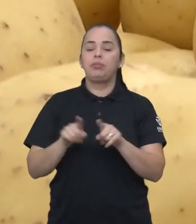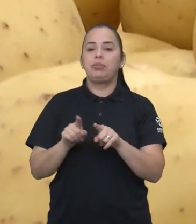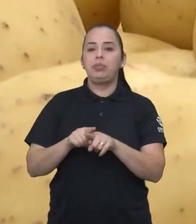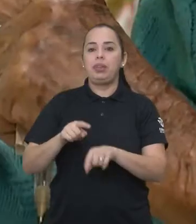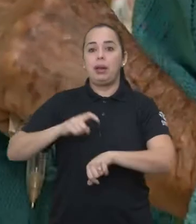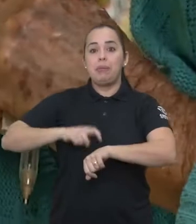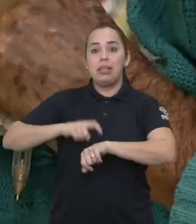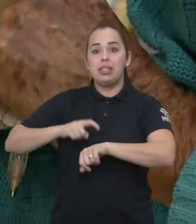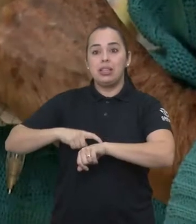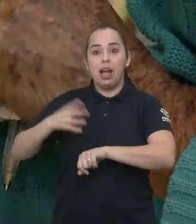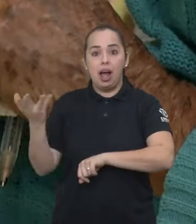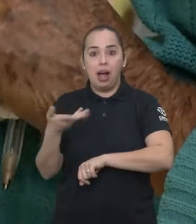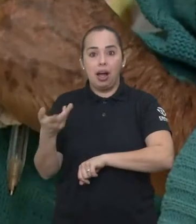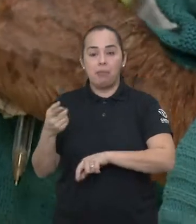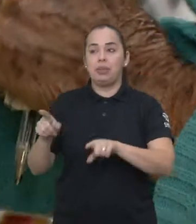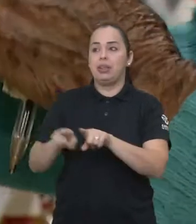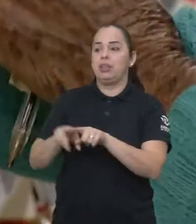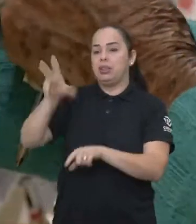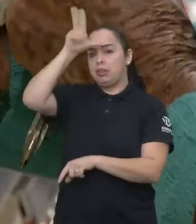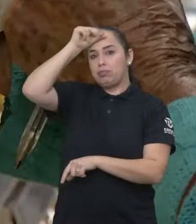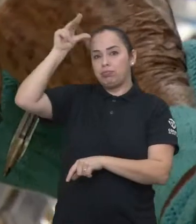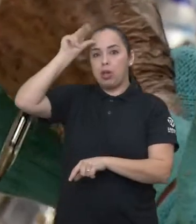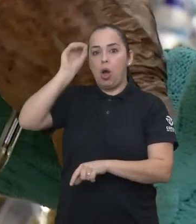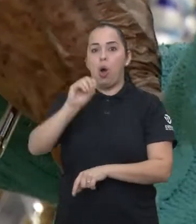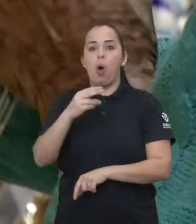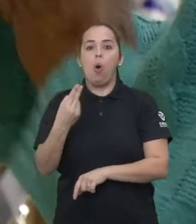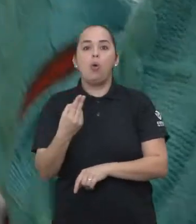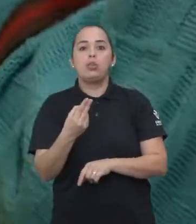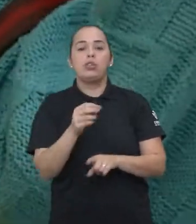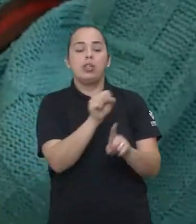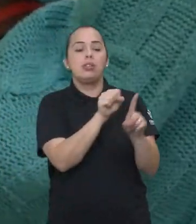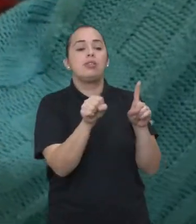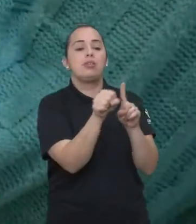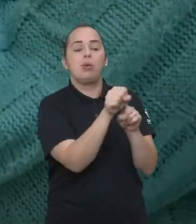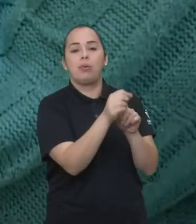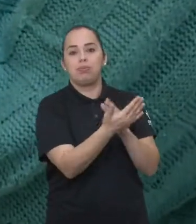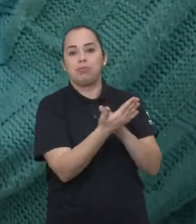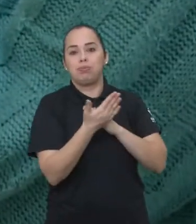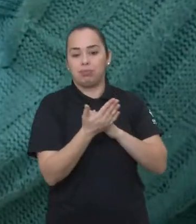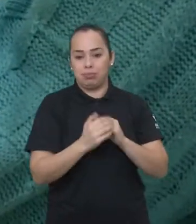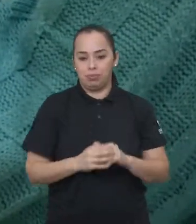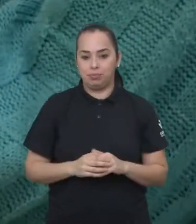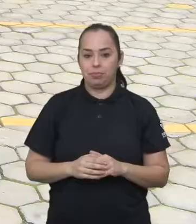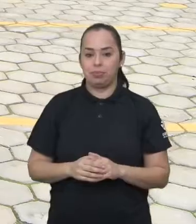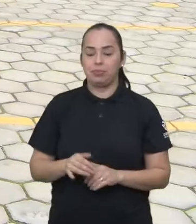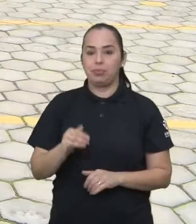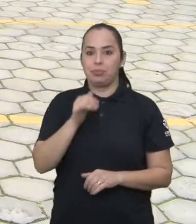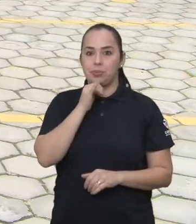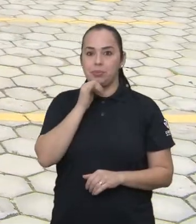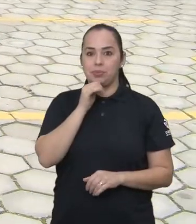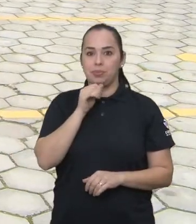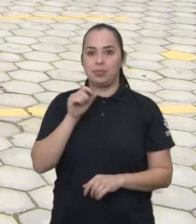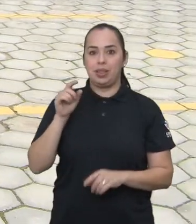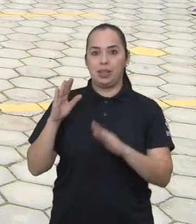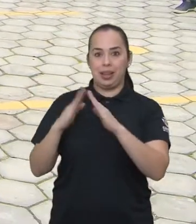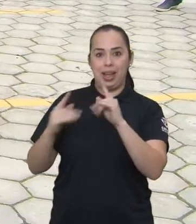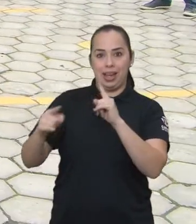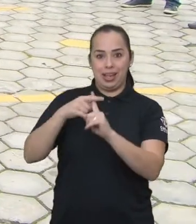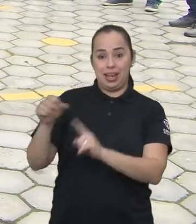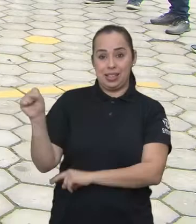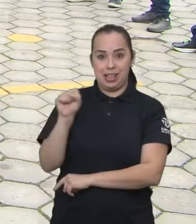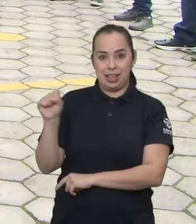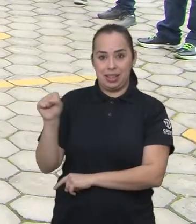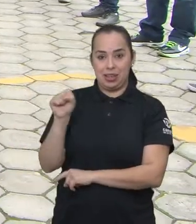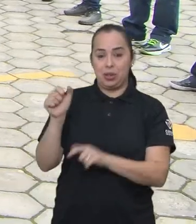medidas urgentes seja por parte do poder público ou de entidades sociais do terceiro setor essa Paróquia